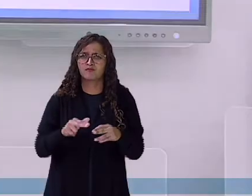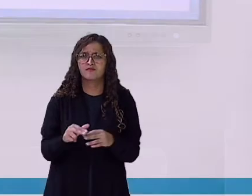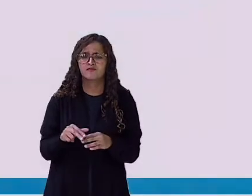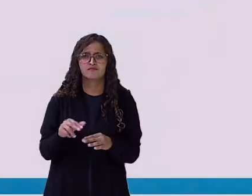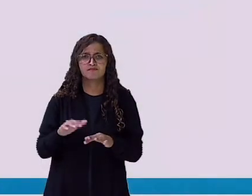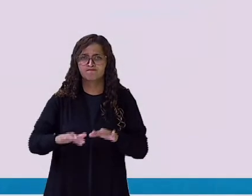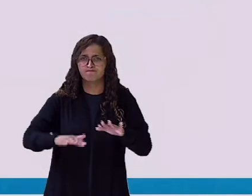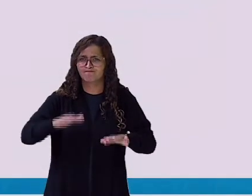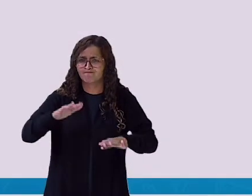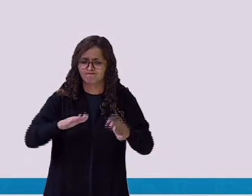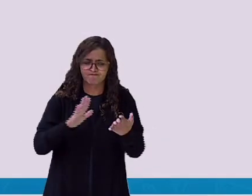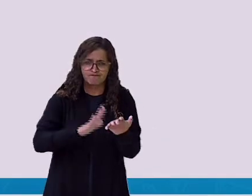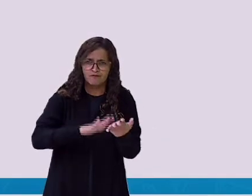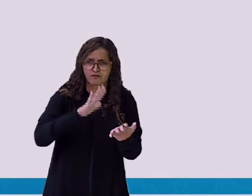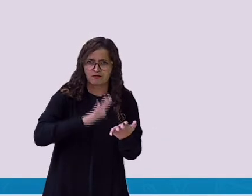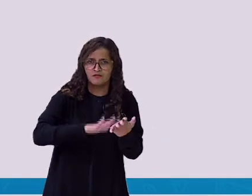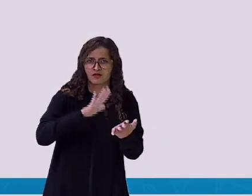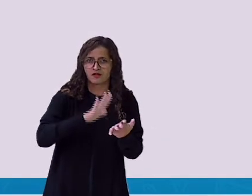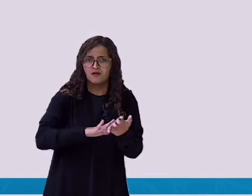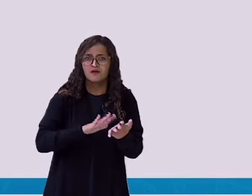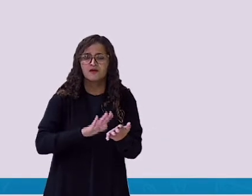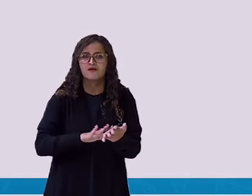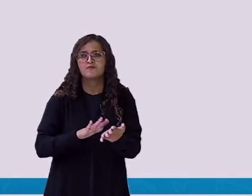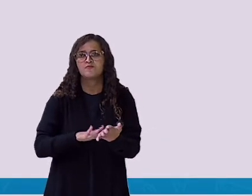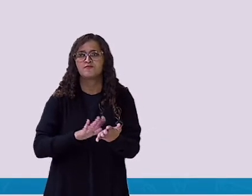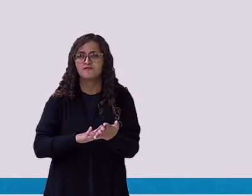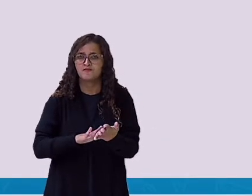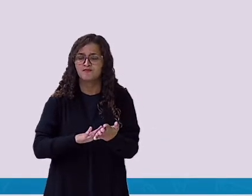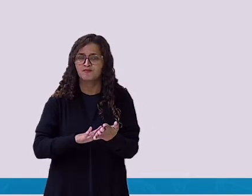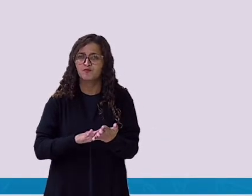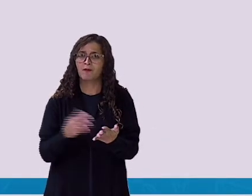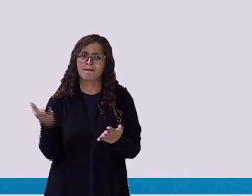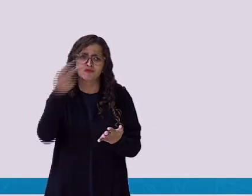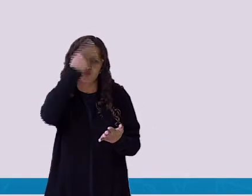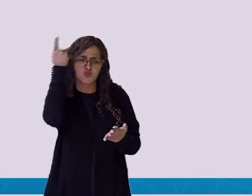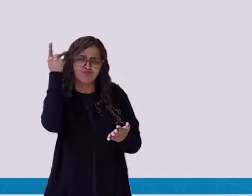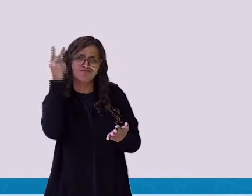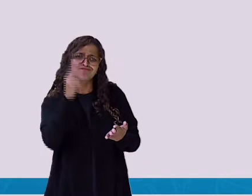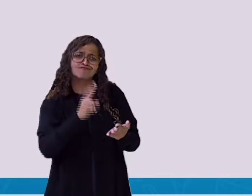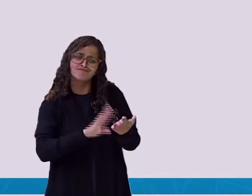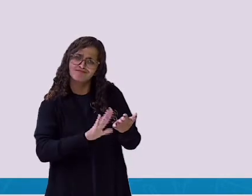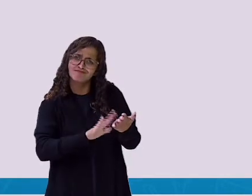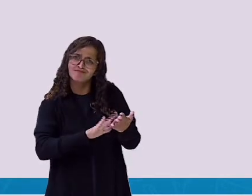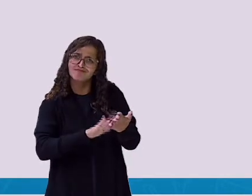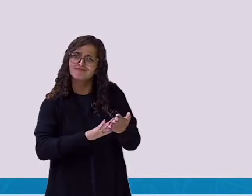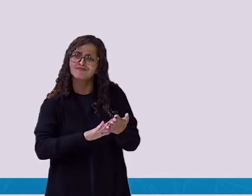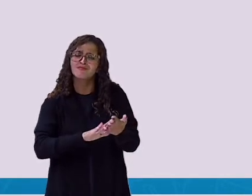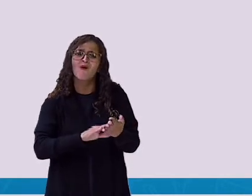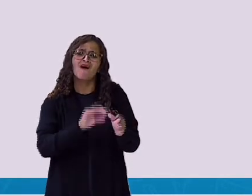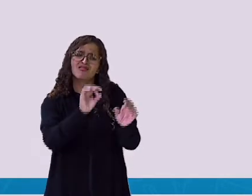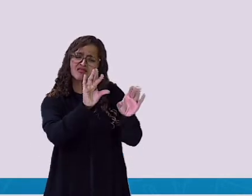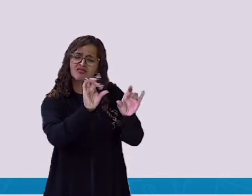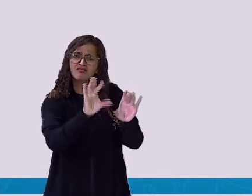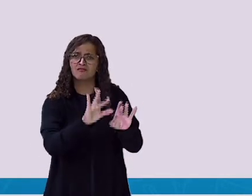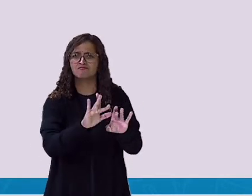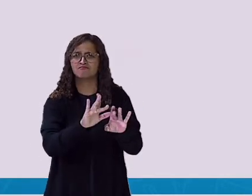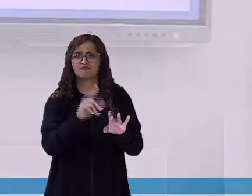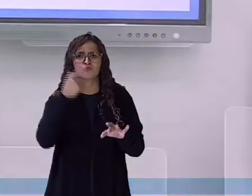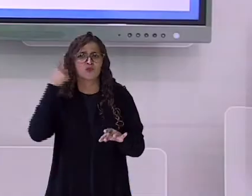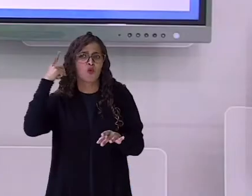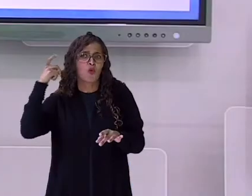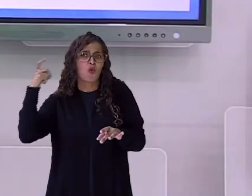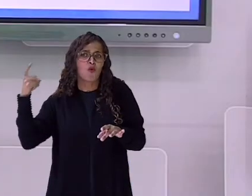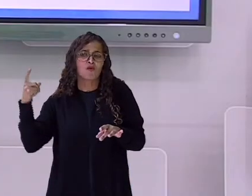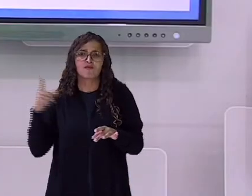xilofone, nós temos pandeiro, nós temos as maracas, né? Cada um com o seu som. Aí nós